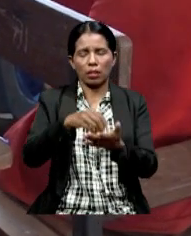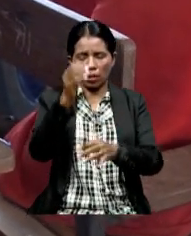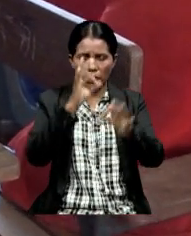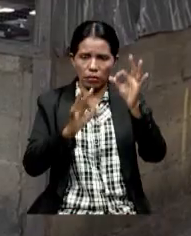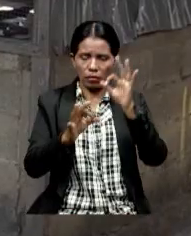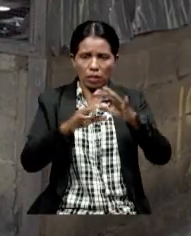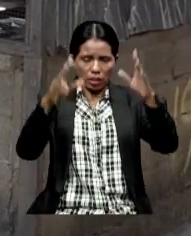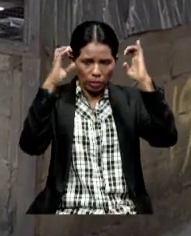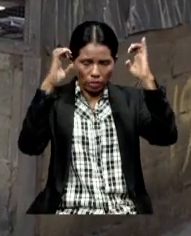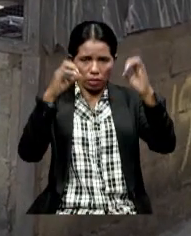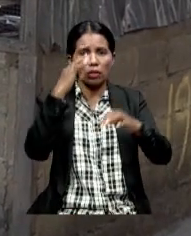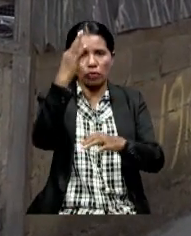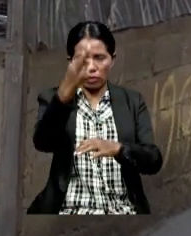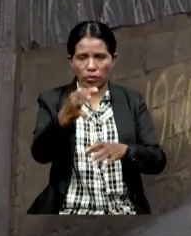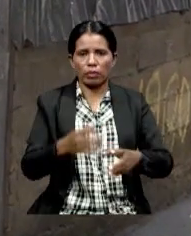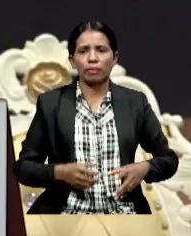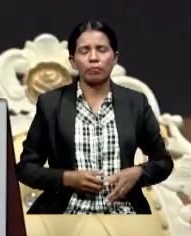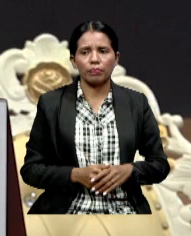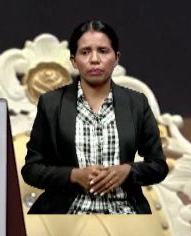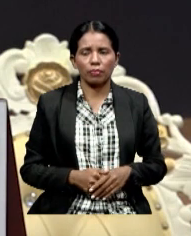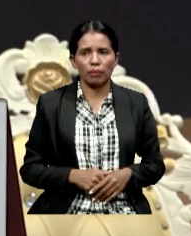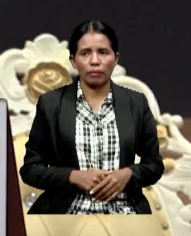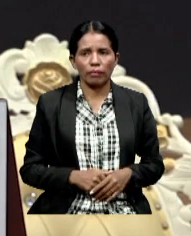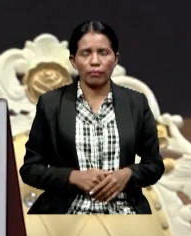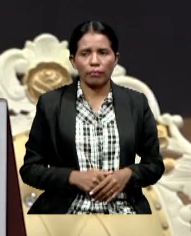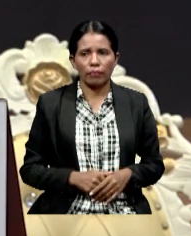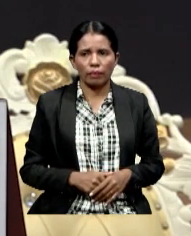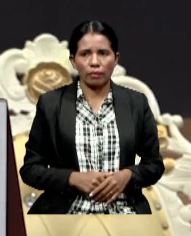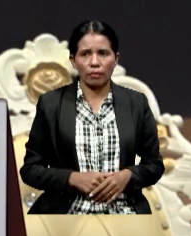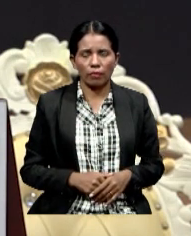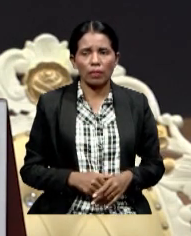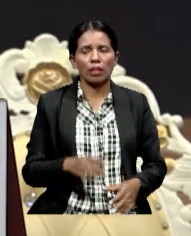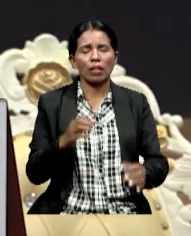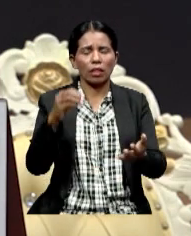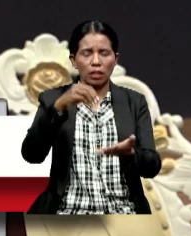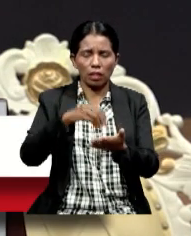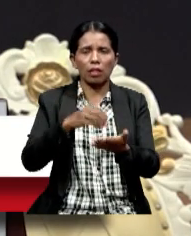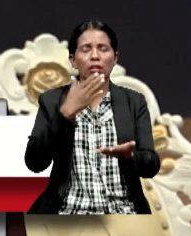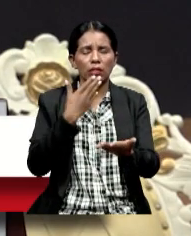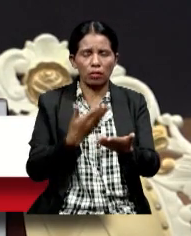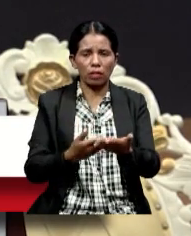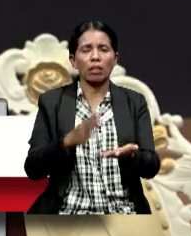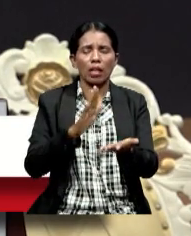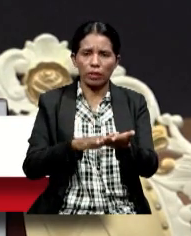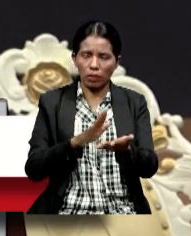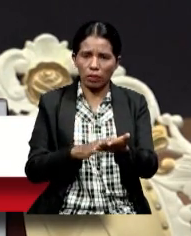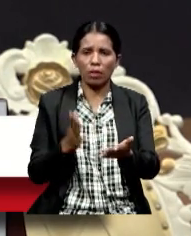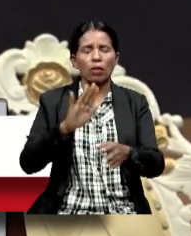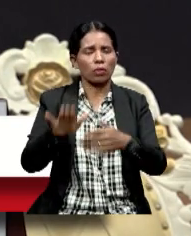qualidade educação e a futuro. Se falta qualidade de ensino.